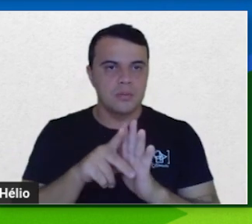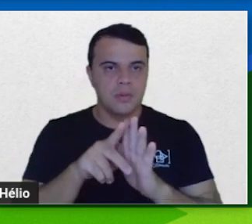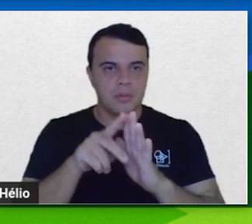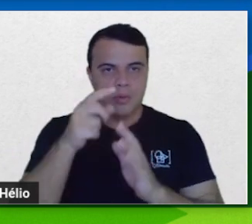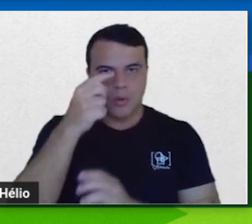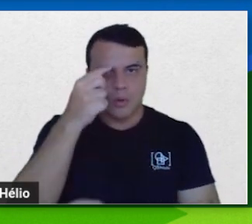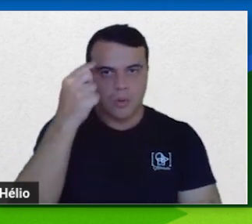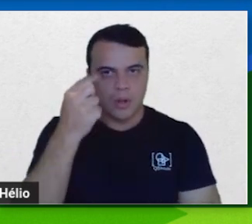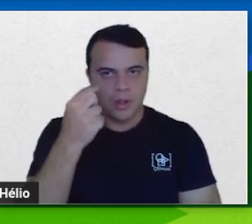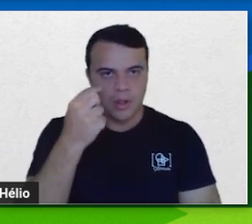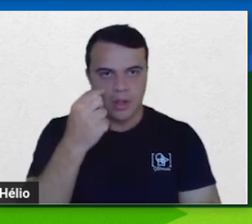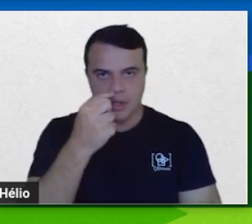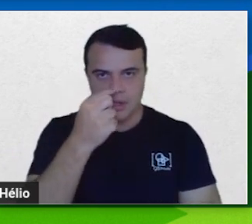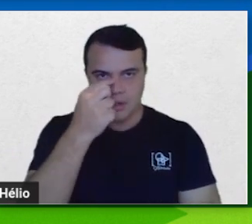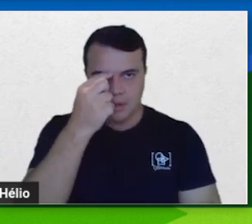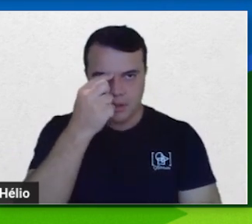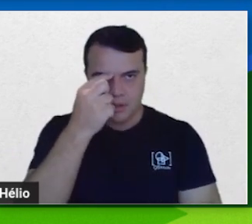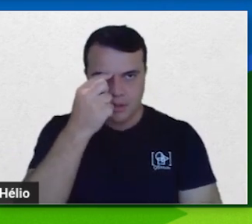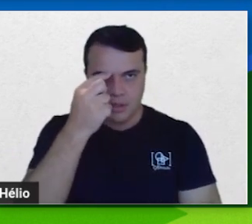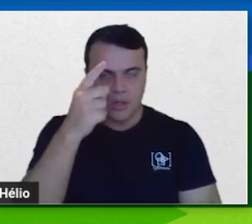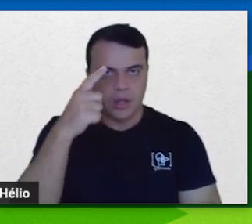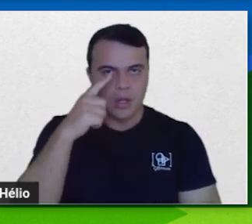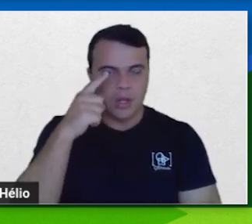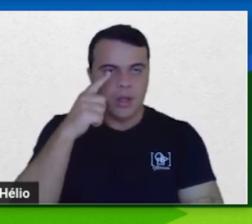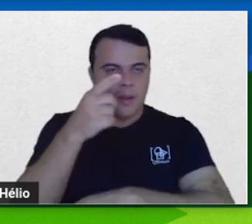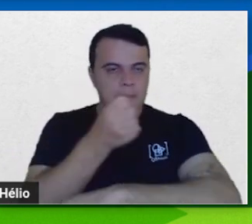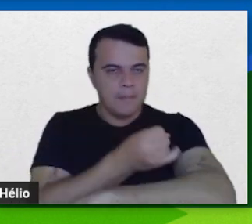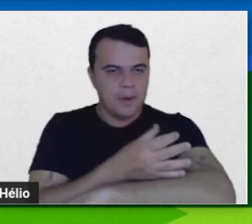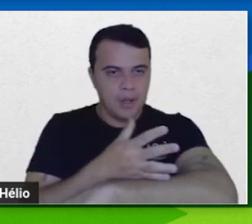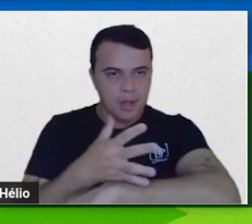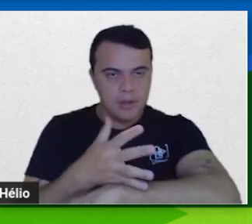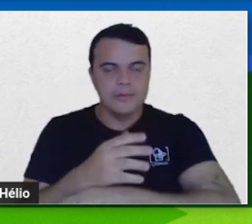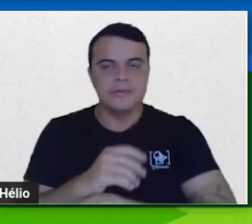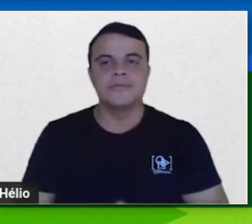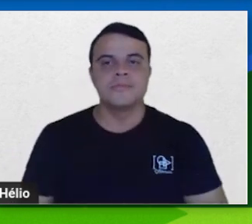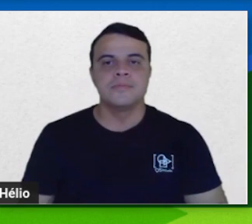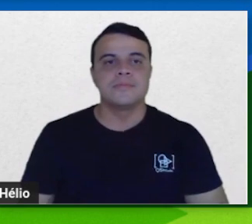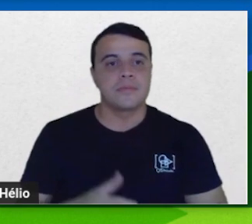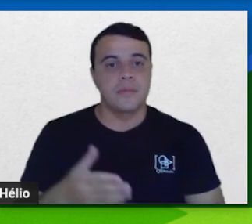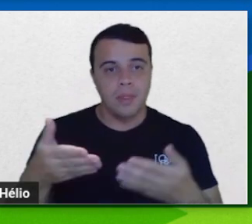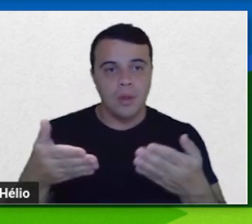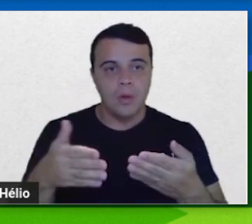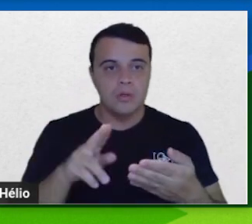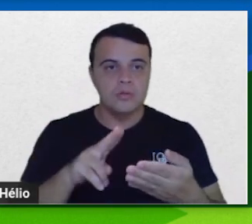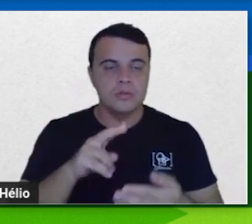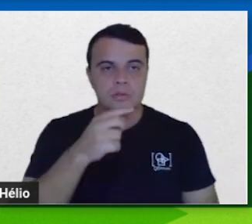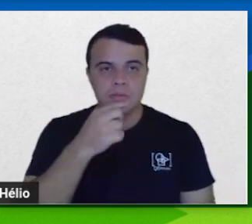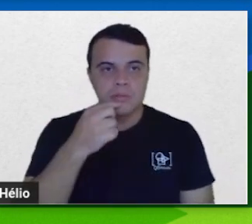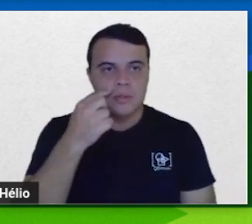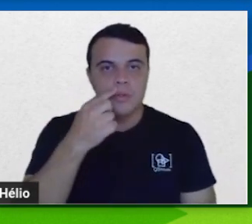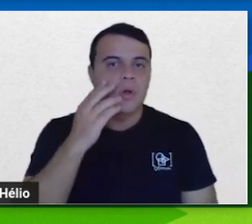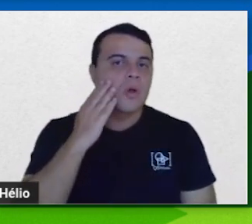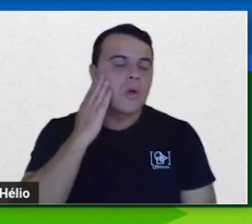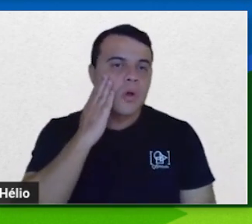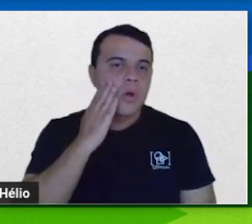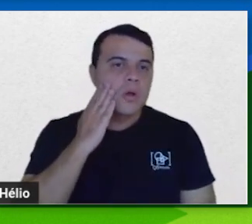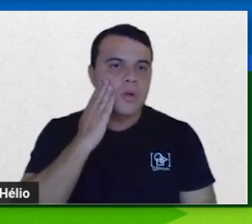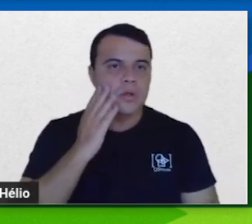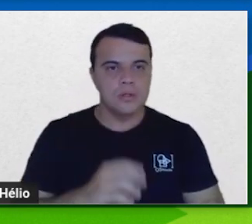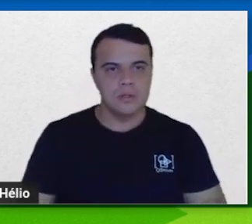quadrado, armação transparente, e estou usando um batom rosa.